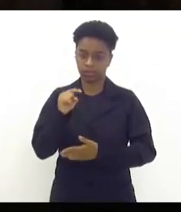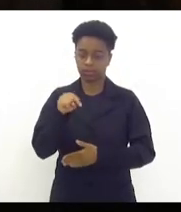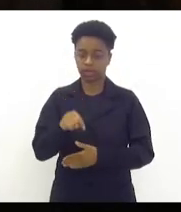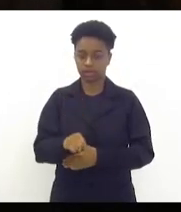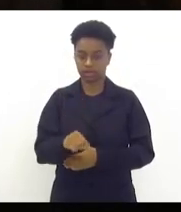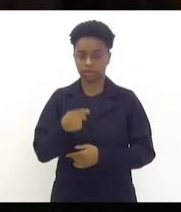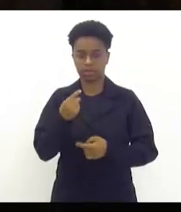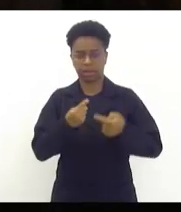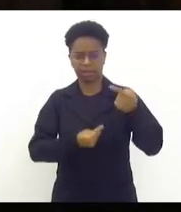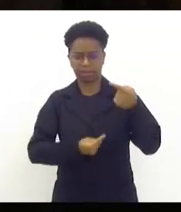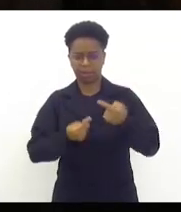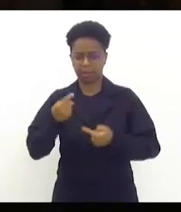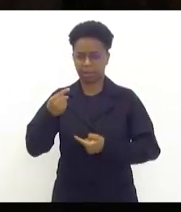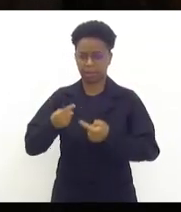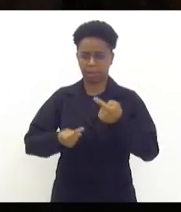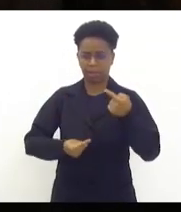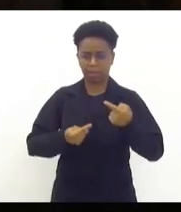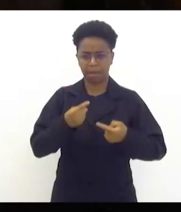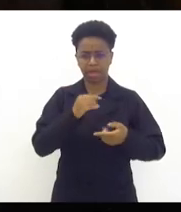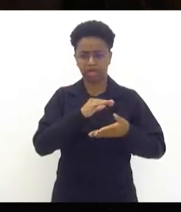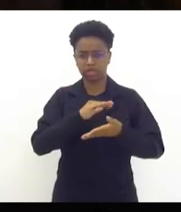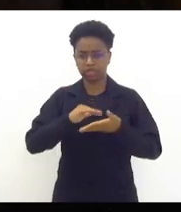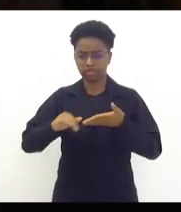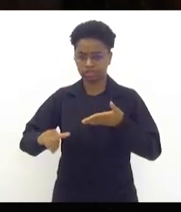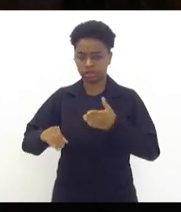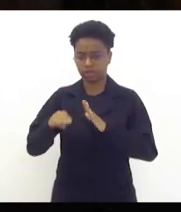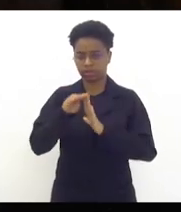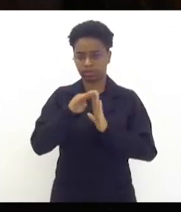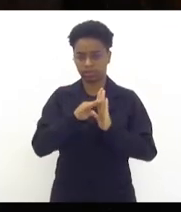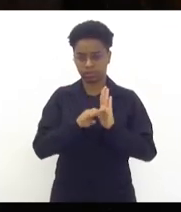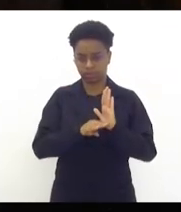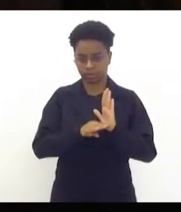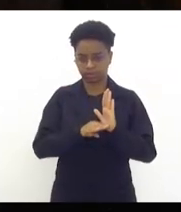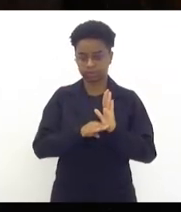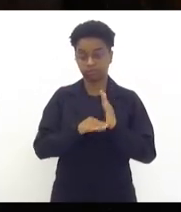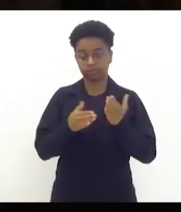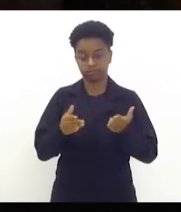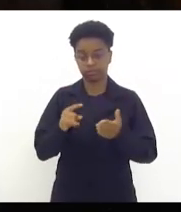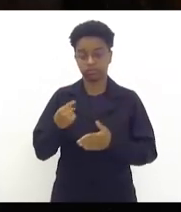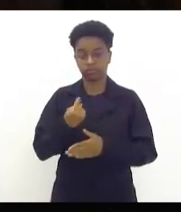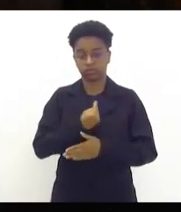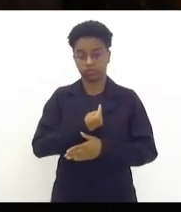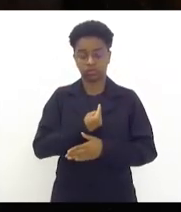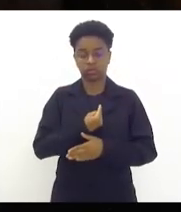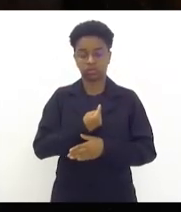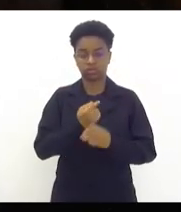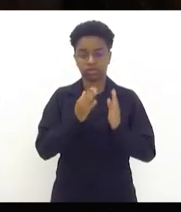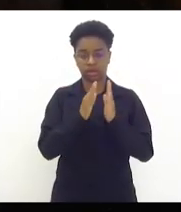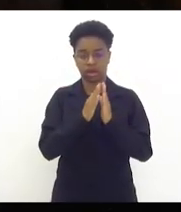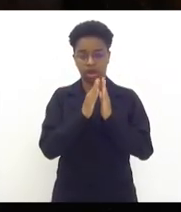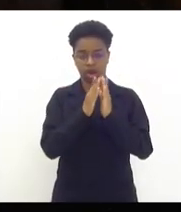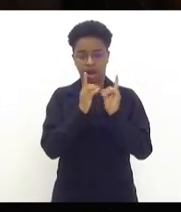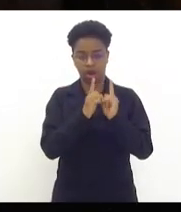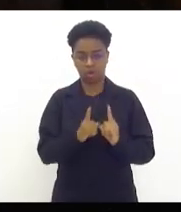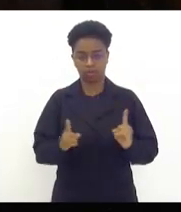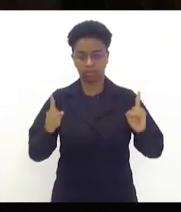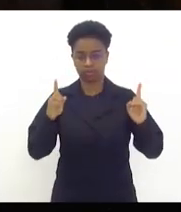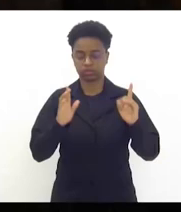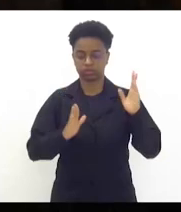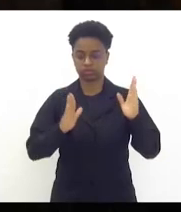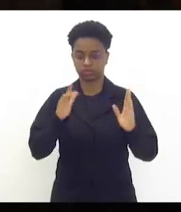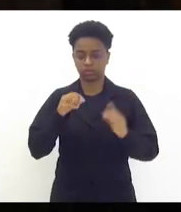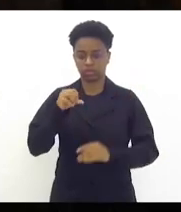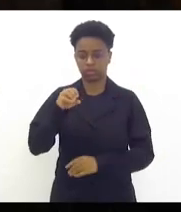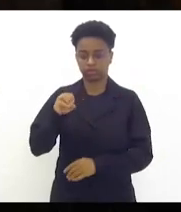muito discutida a extinção desse programa. A gente prorrogou por mais 90 dias,